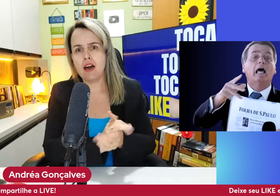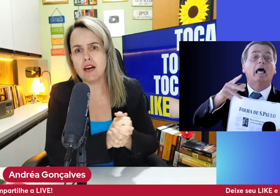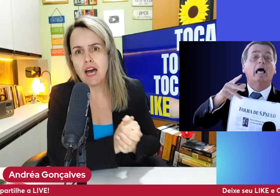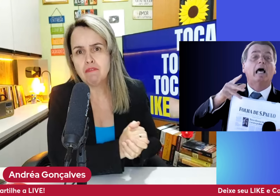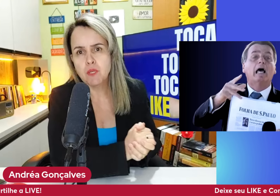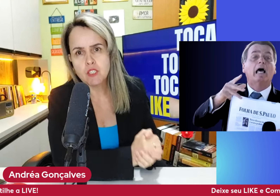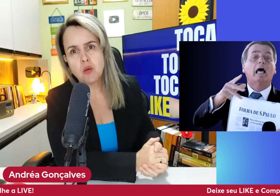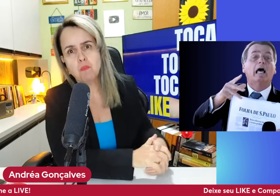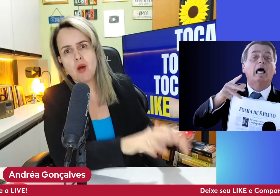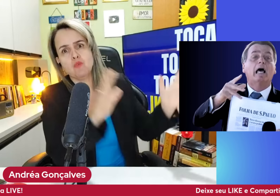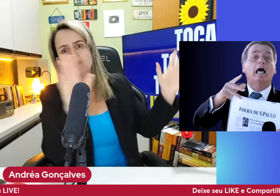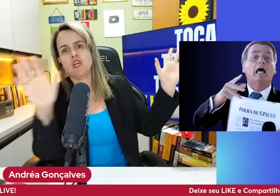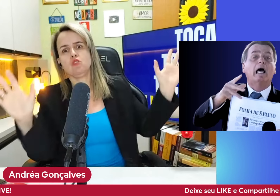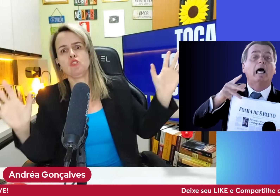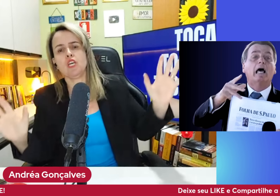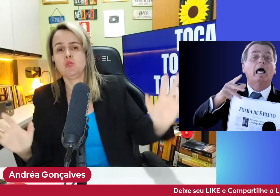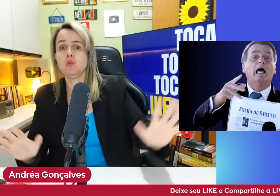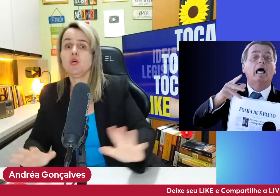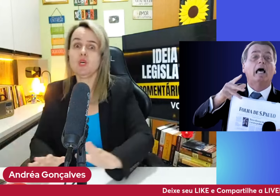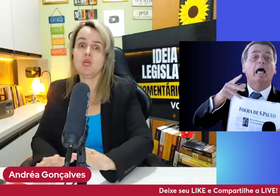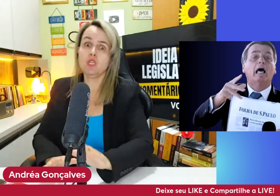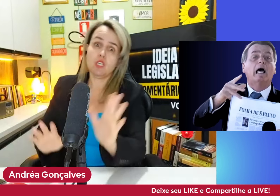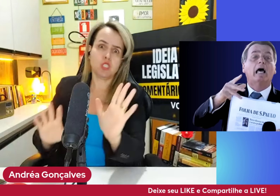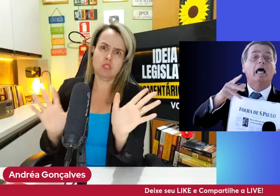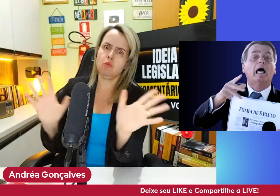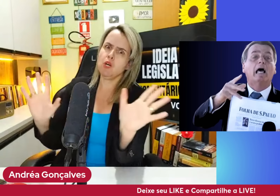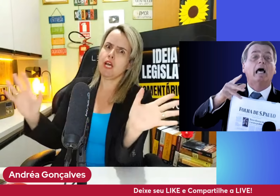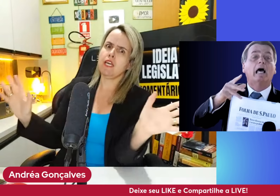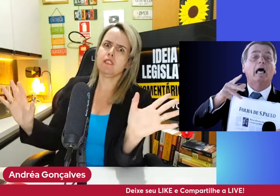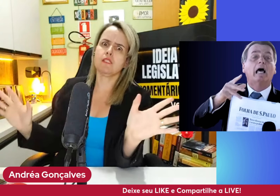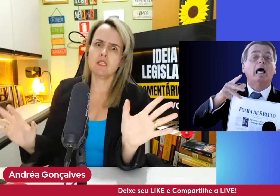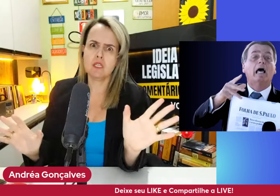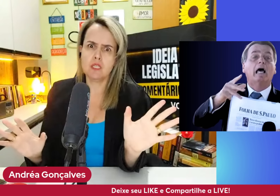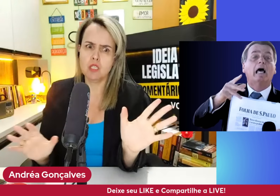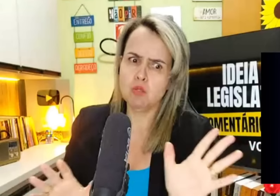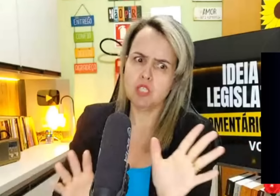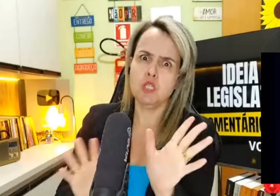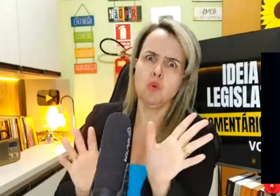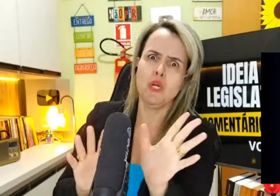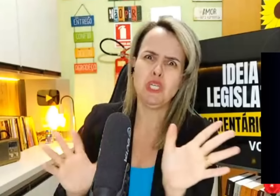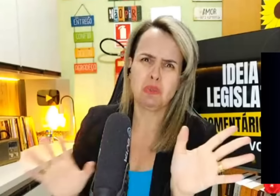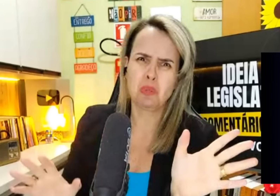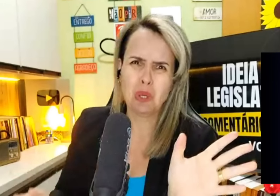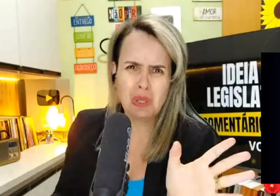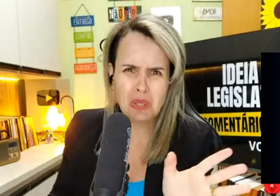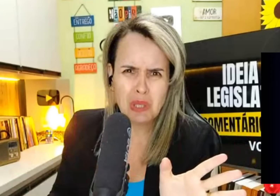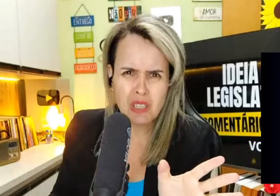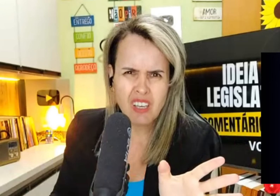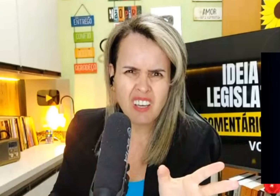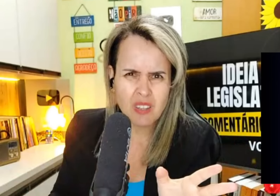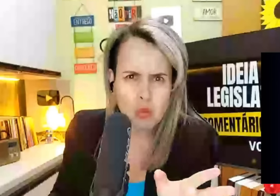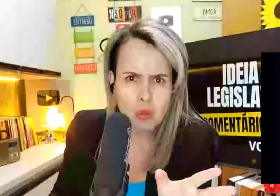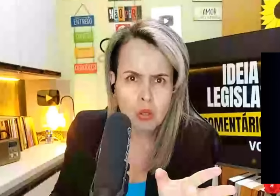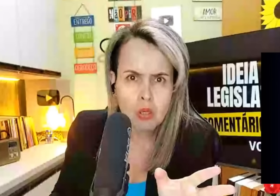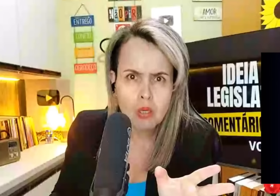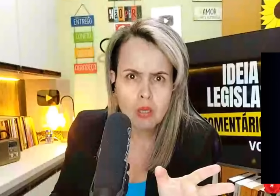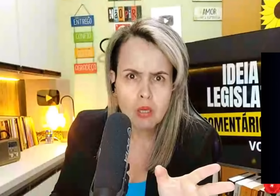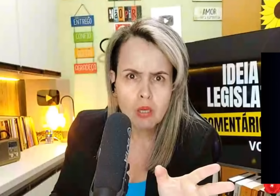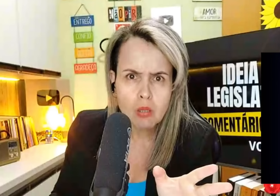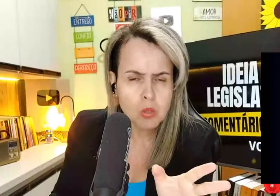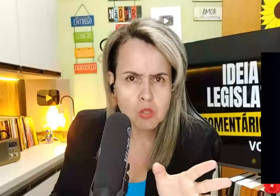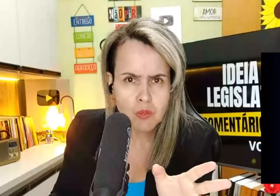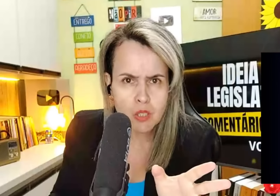a a a folha de São Paulo veio dizendo que Alexandre de Moraes Não seguiu o rito que rito